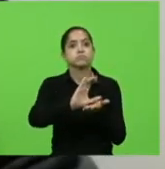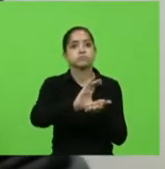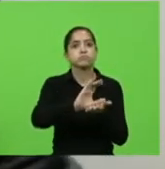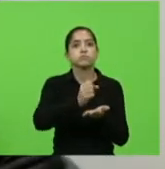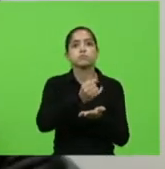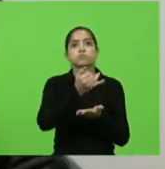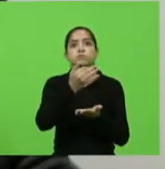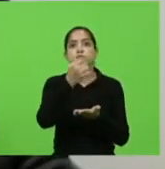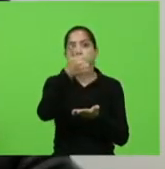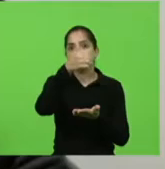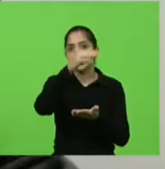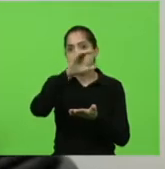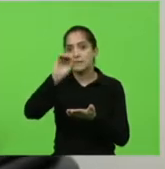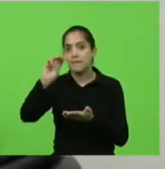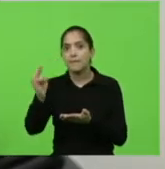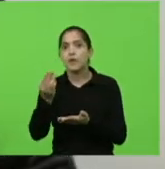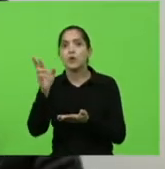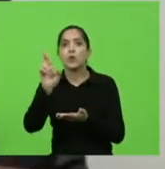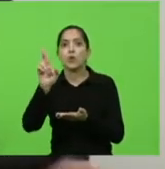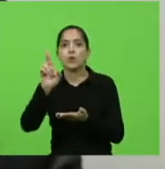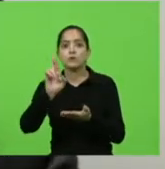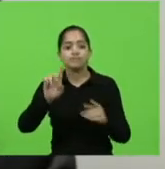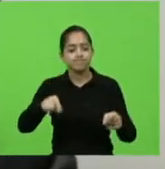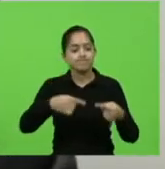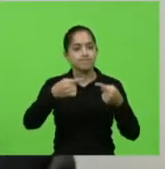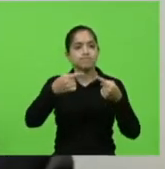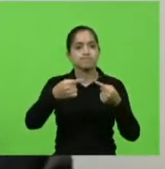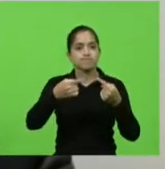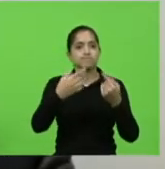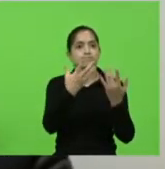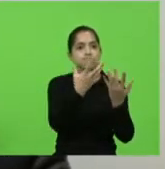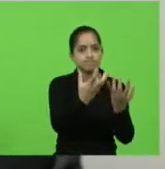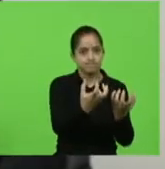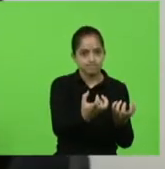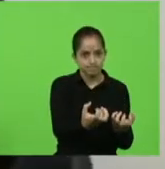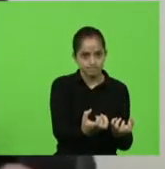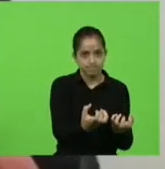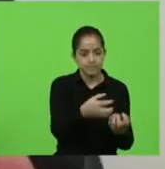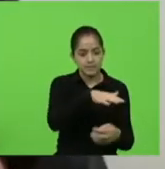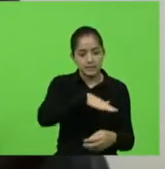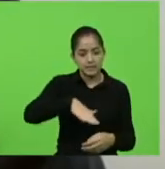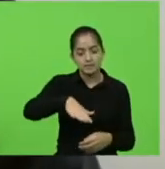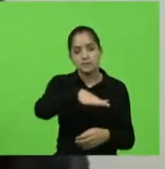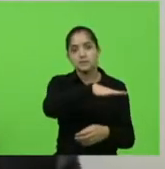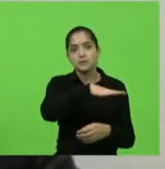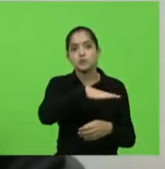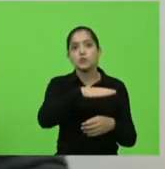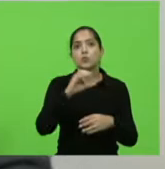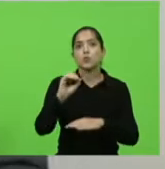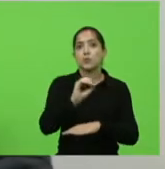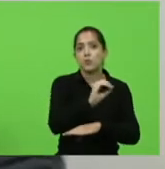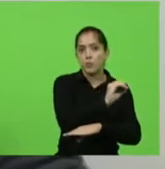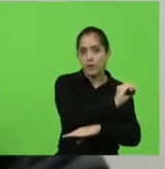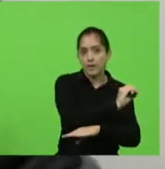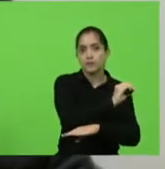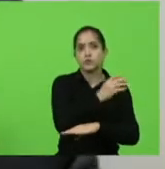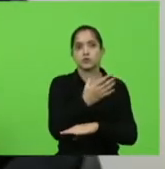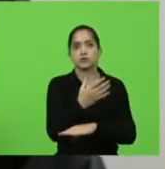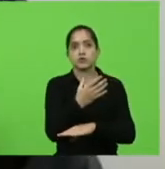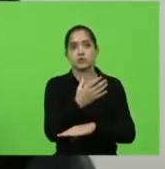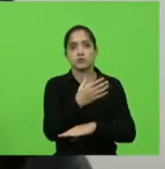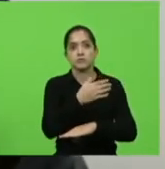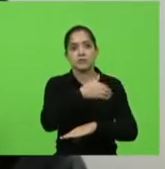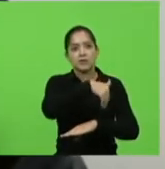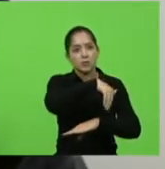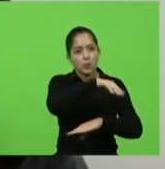o enfrentamento desta estiagem nas regiões do Oeste e Extremo Oeste